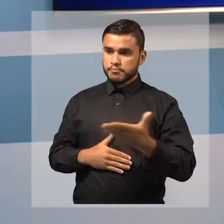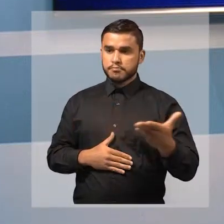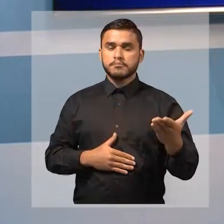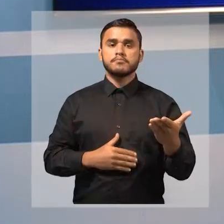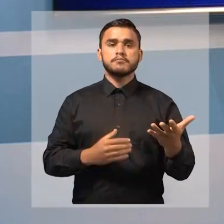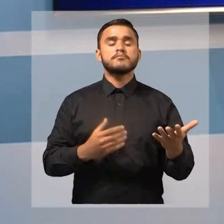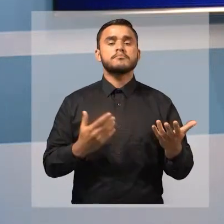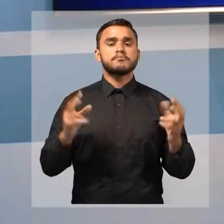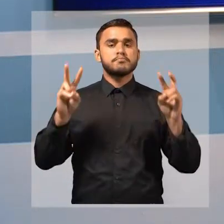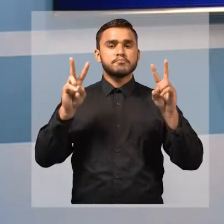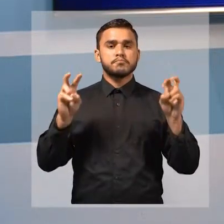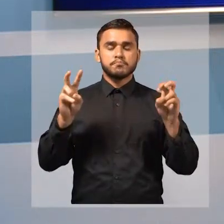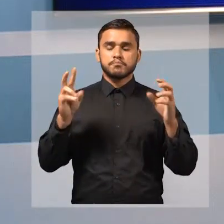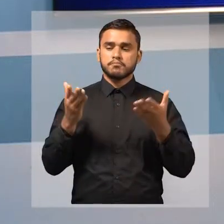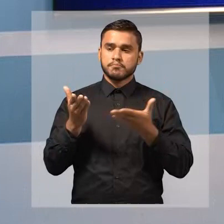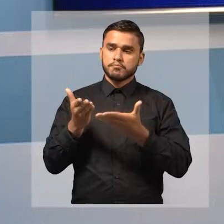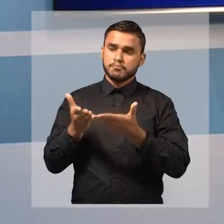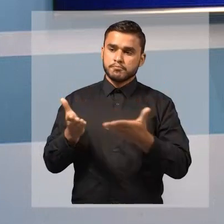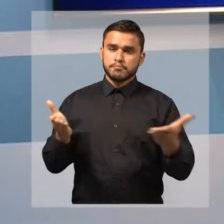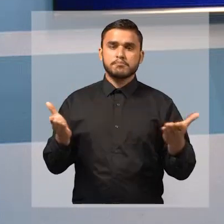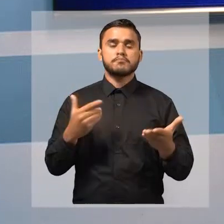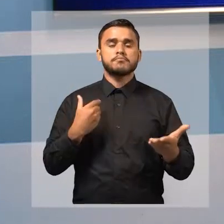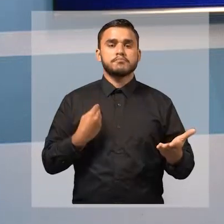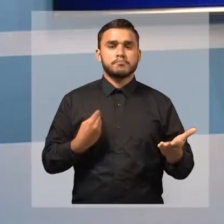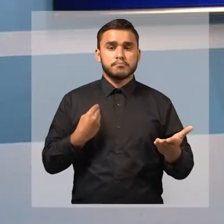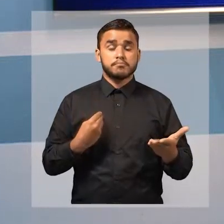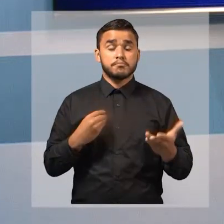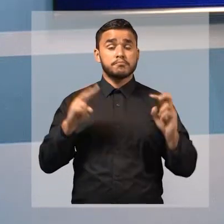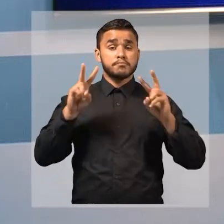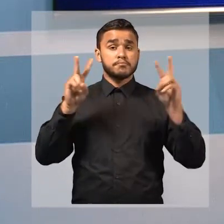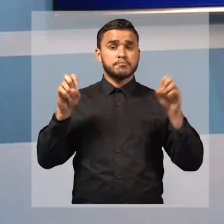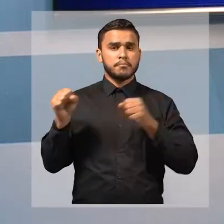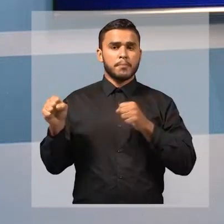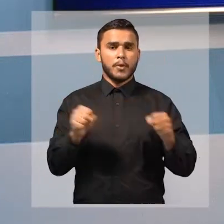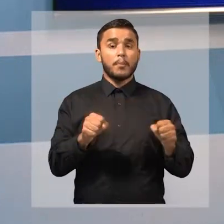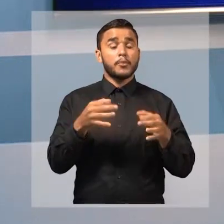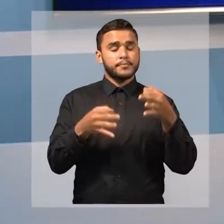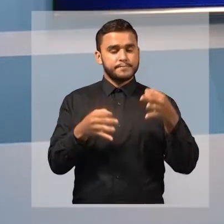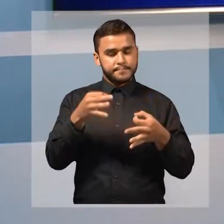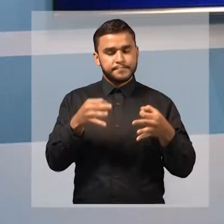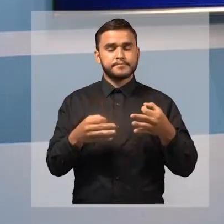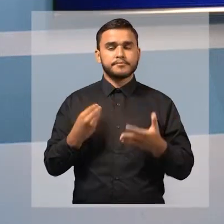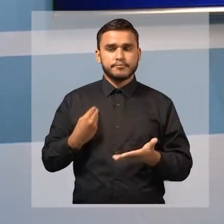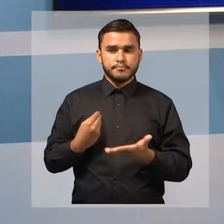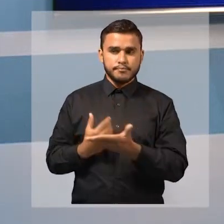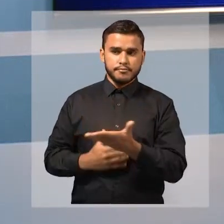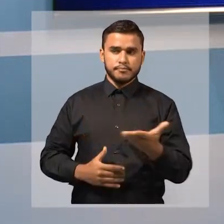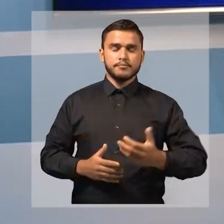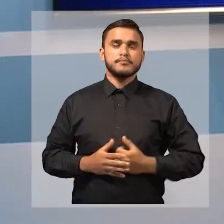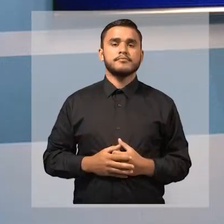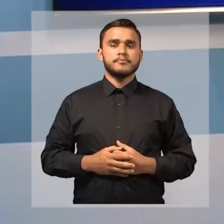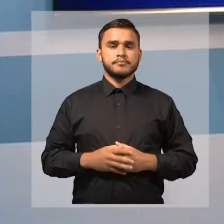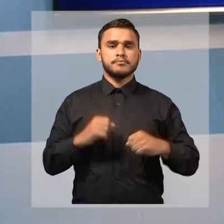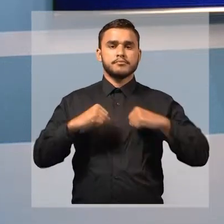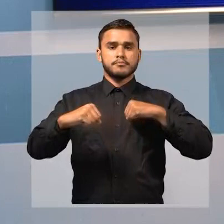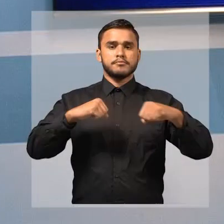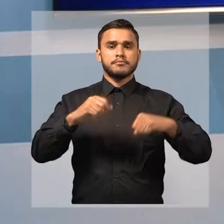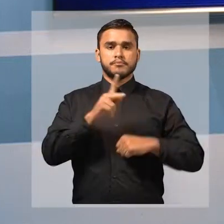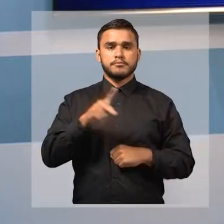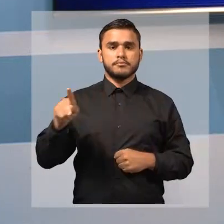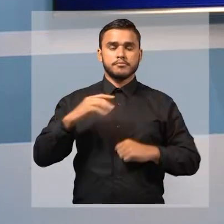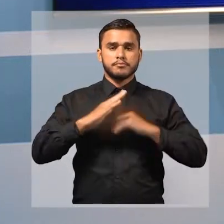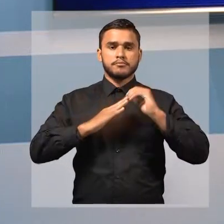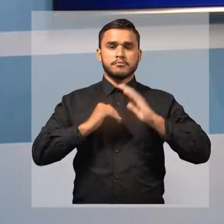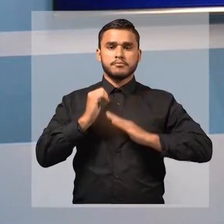assuntos, também um assunto atinente ao Poder Judiciário, nós temos hoje as participações dos nossos professores